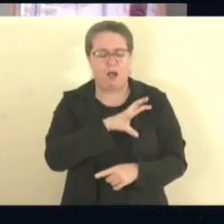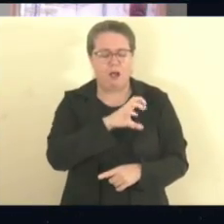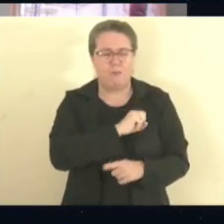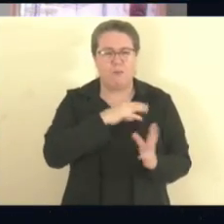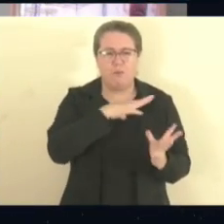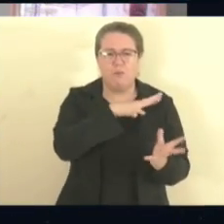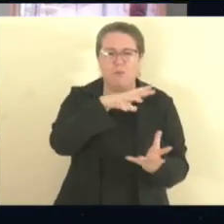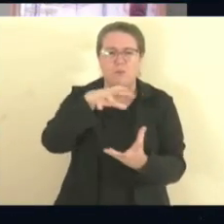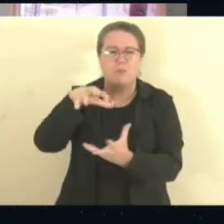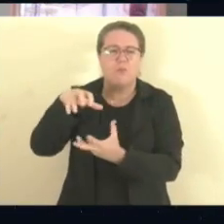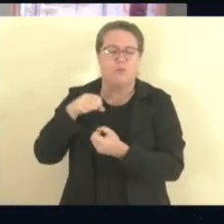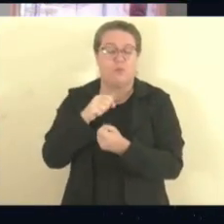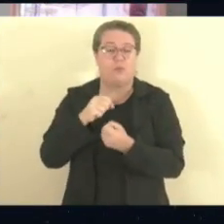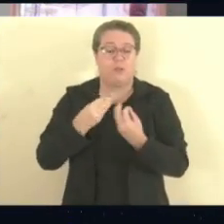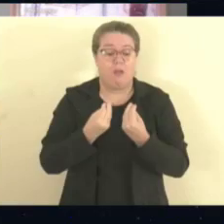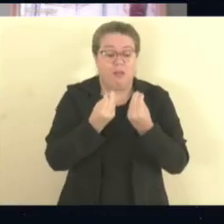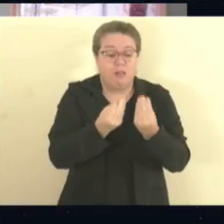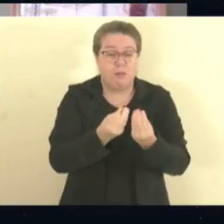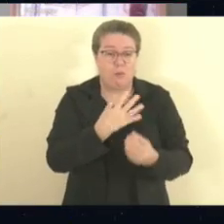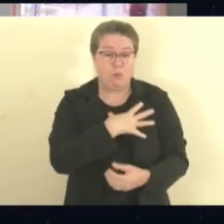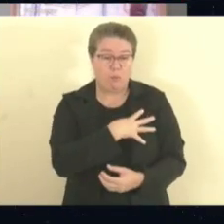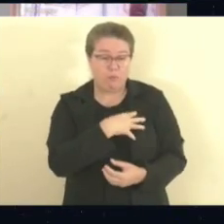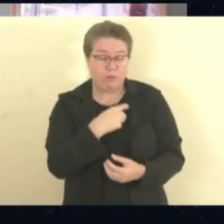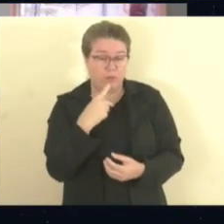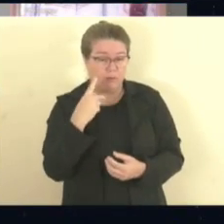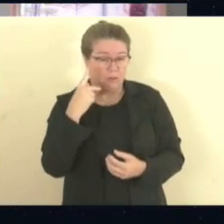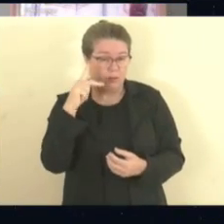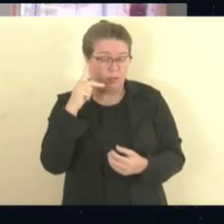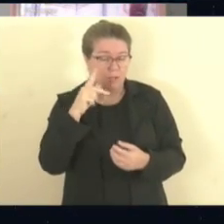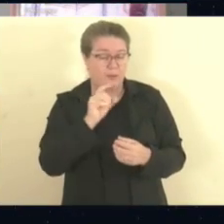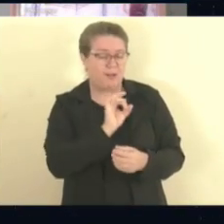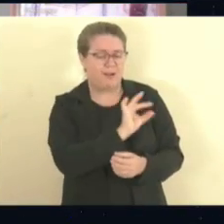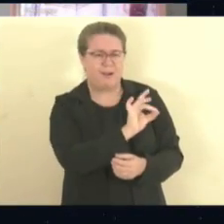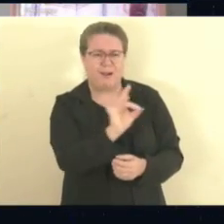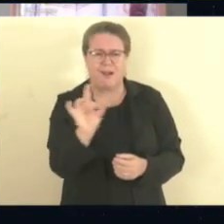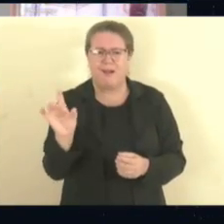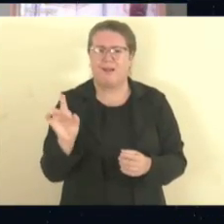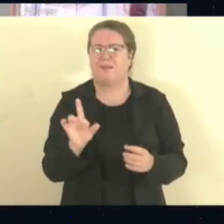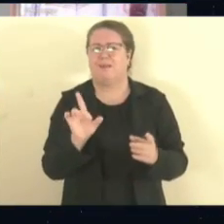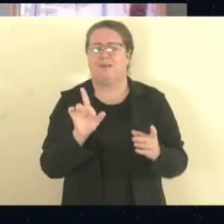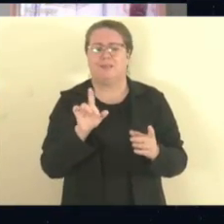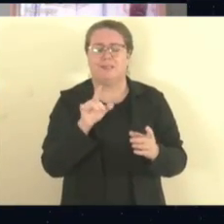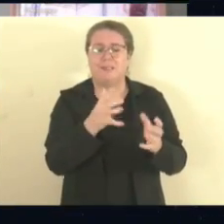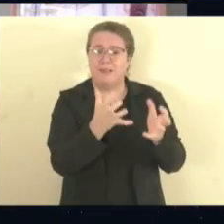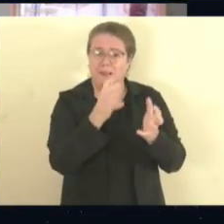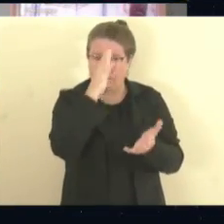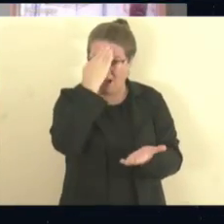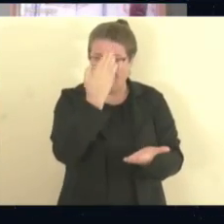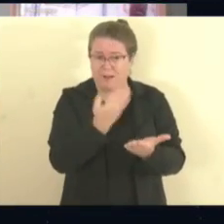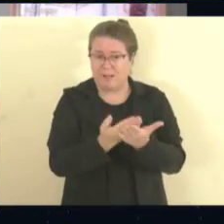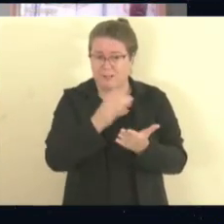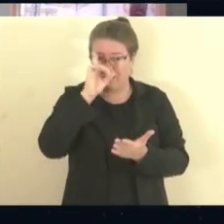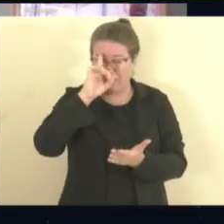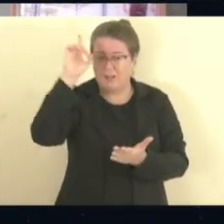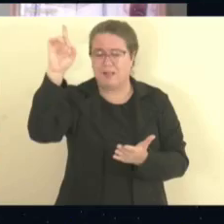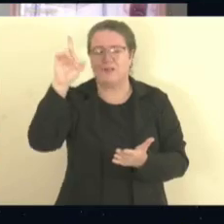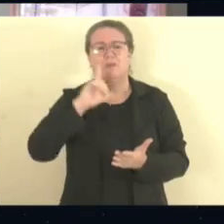que deu o seu Filho unigênito para que todo aquele que nele crer não pereça, mas tenha a vida